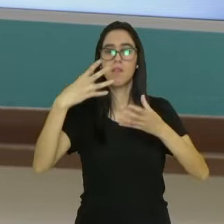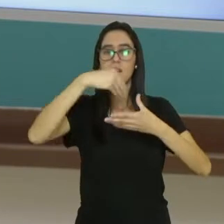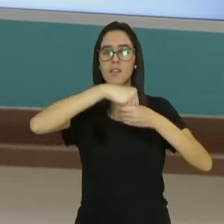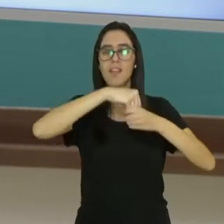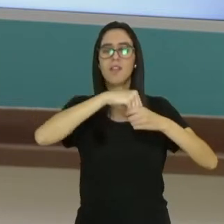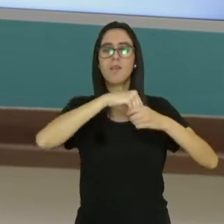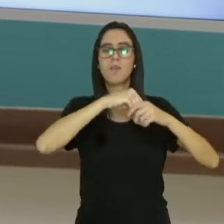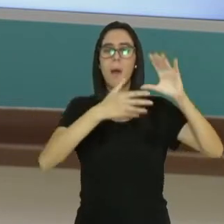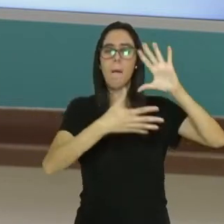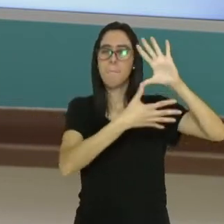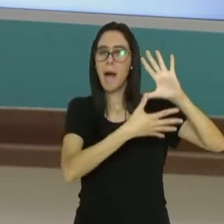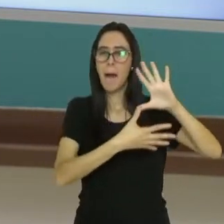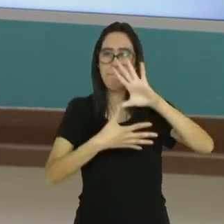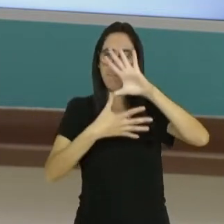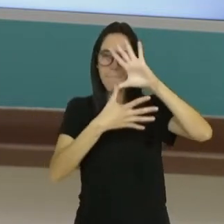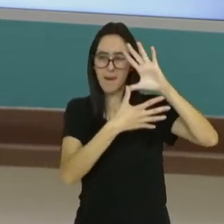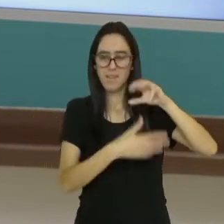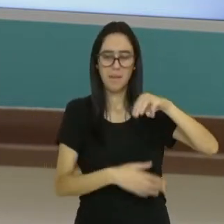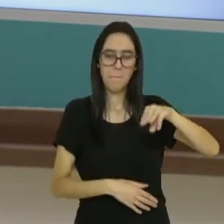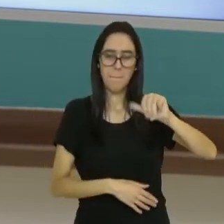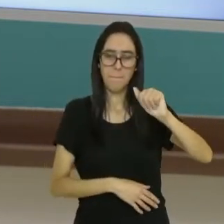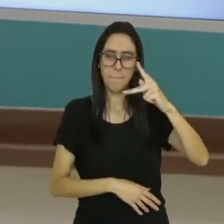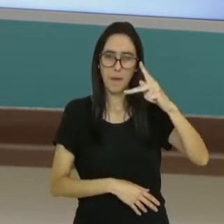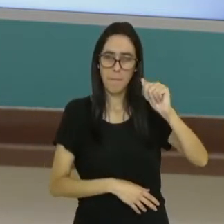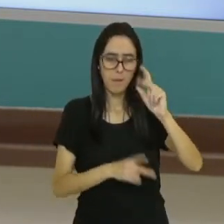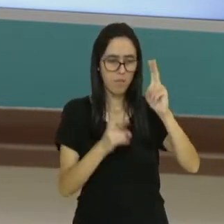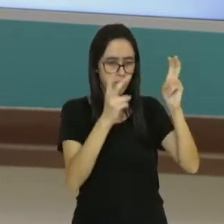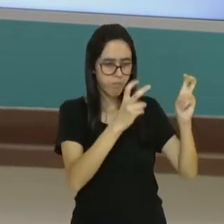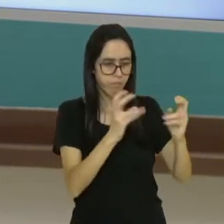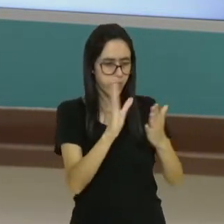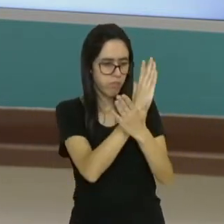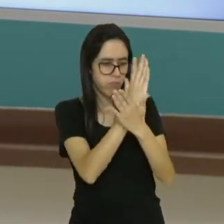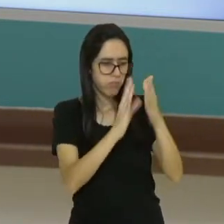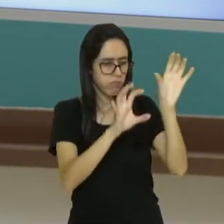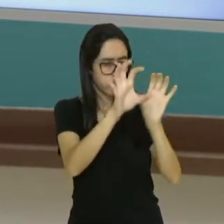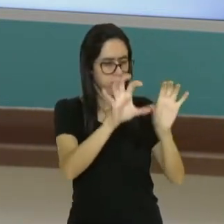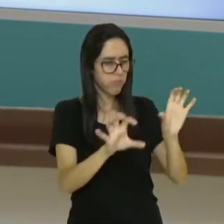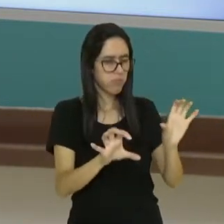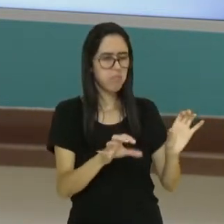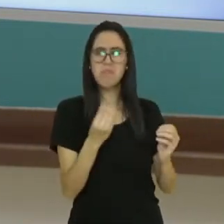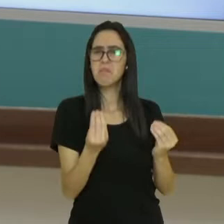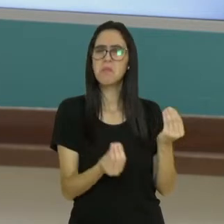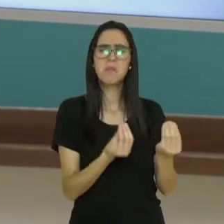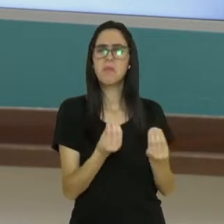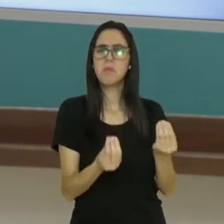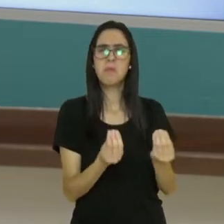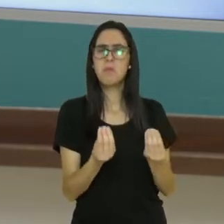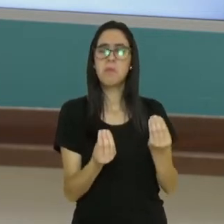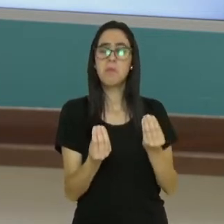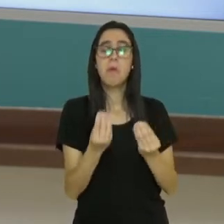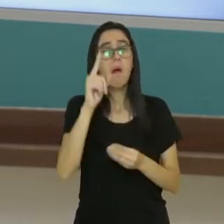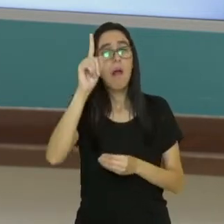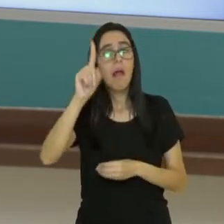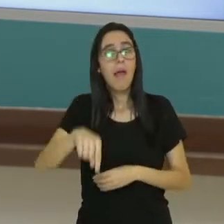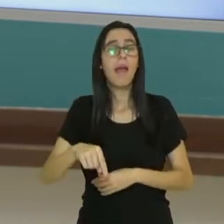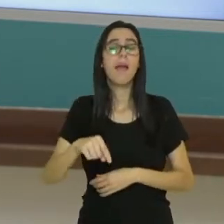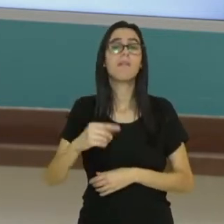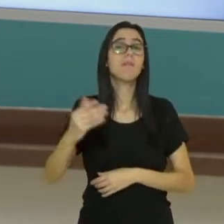mapa mundi, a distribuição dos continentes, são originários de um único